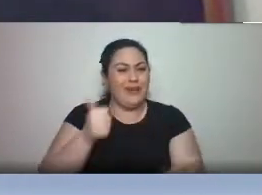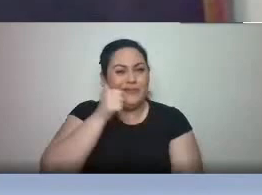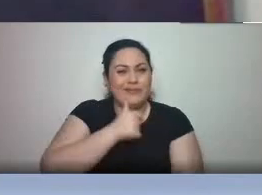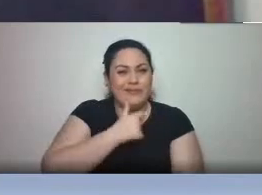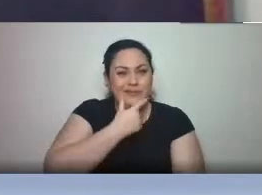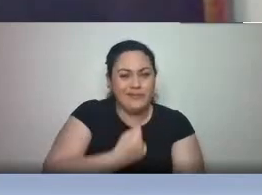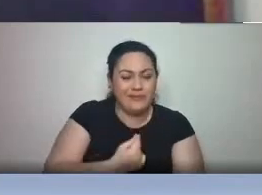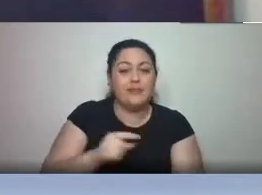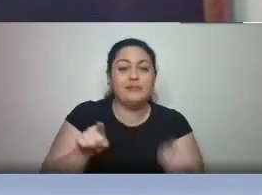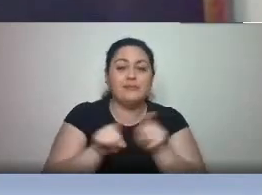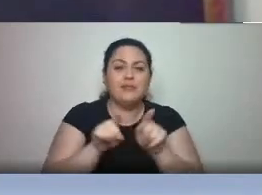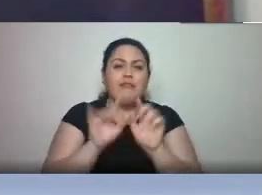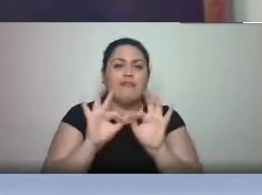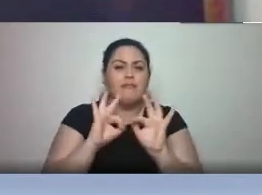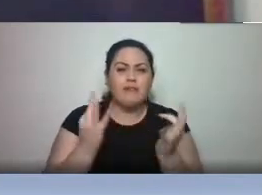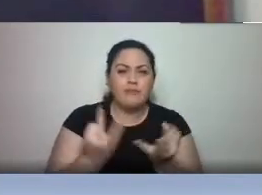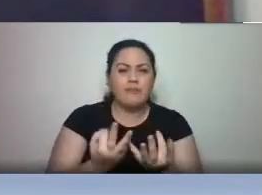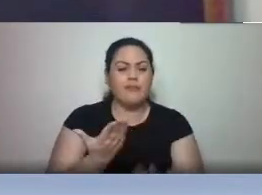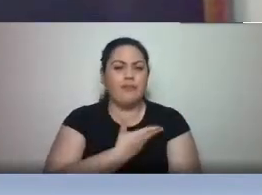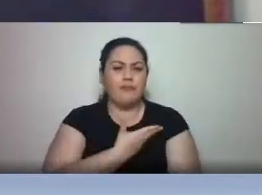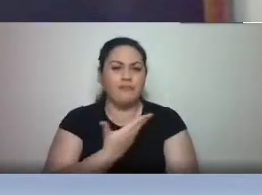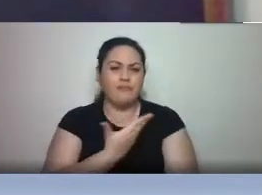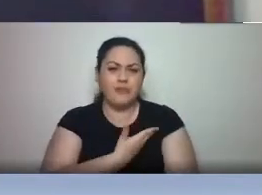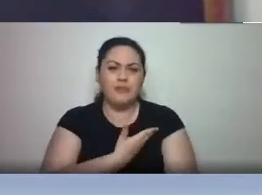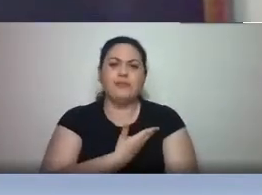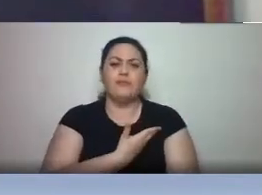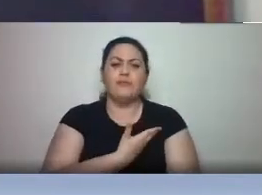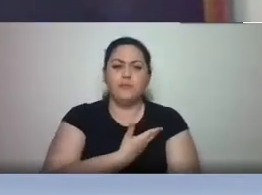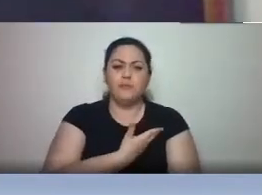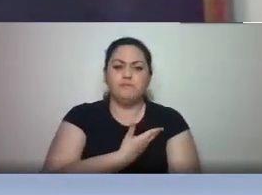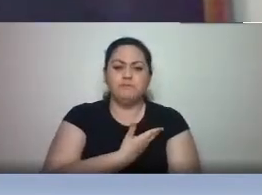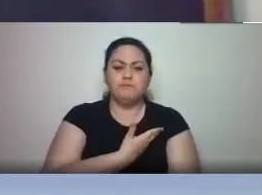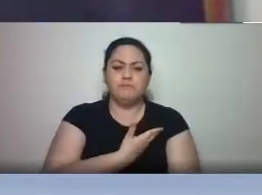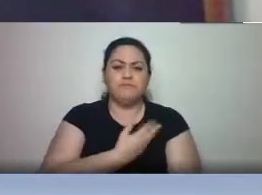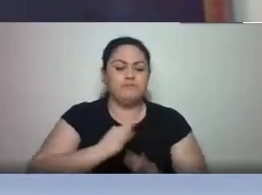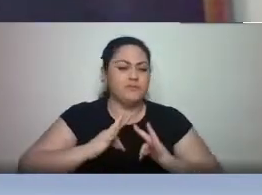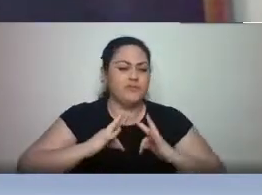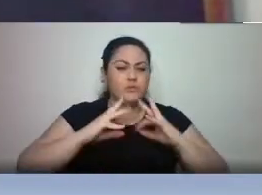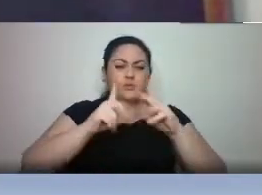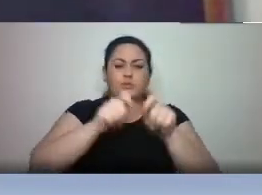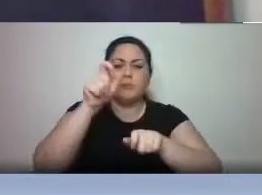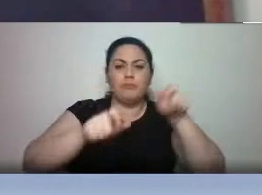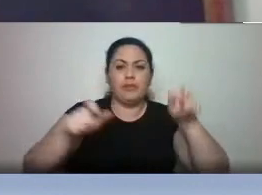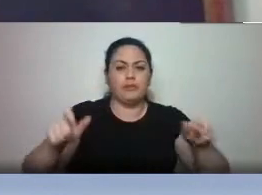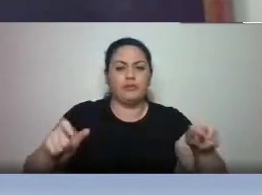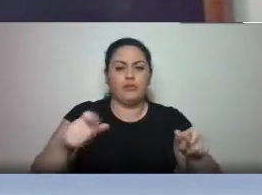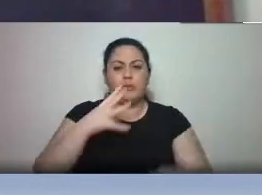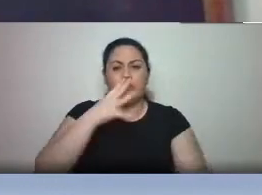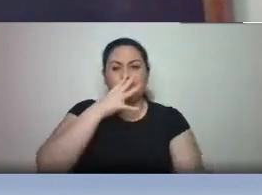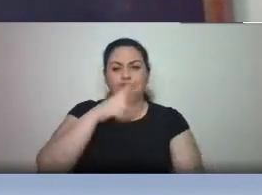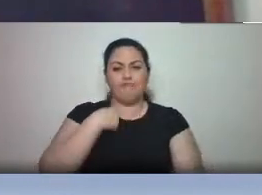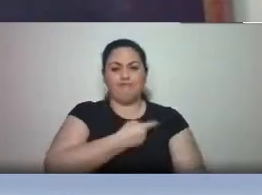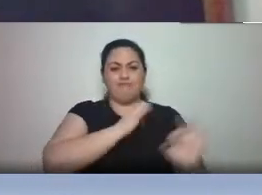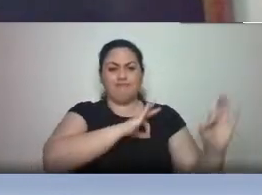formandas, aos familiares, amigos e todos e todas que nos assistem. Muito boa